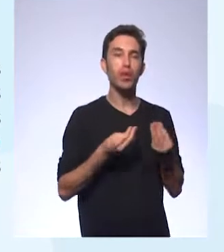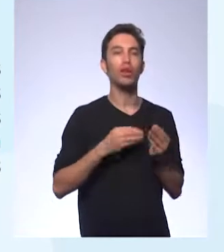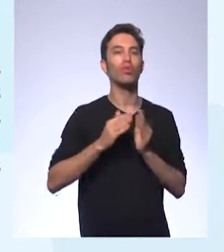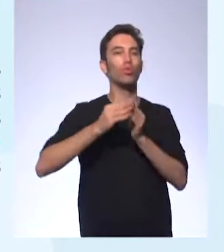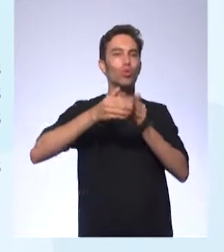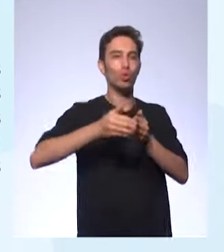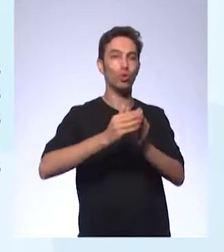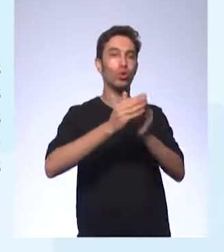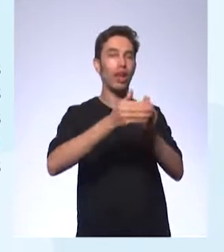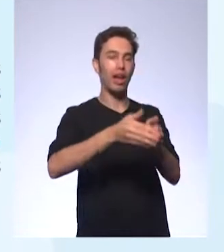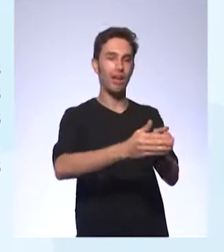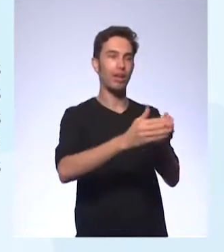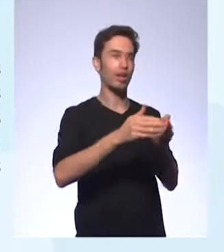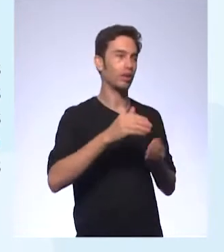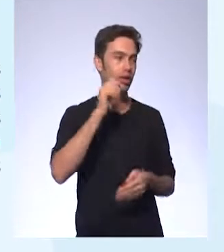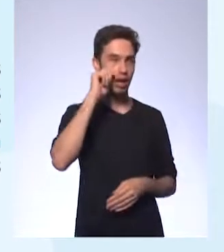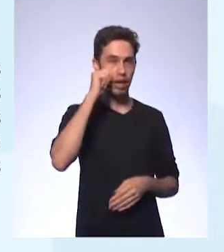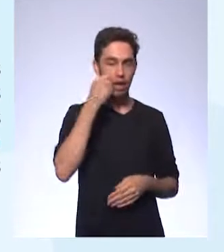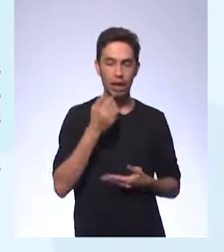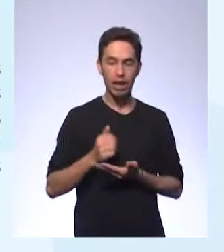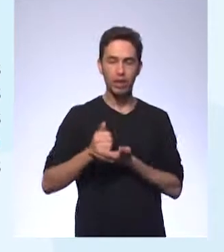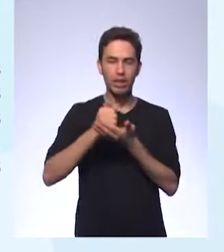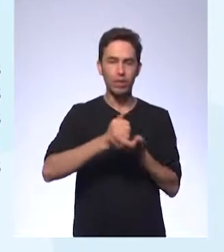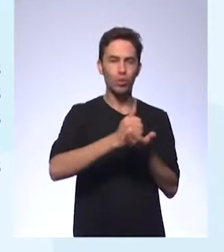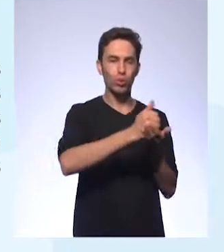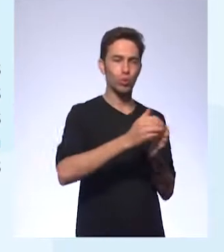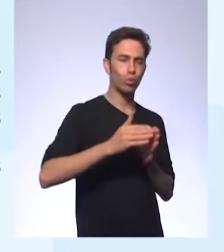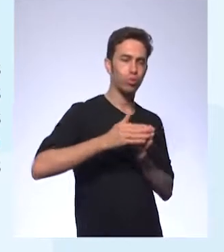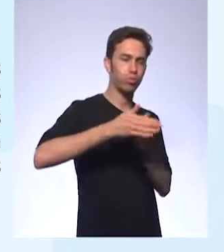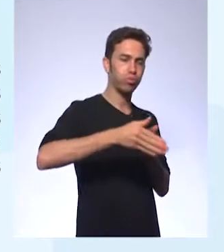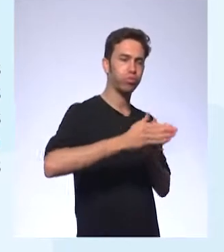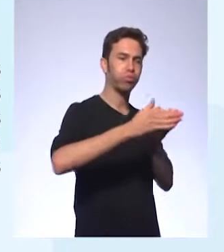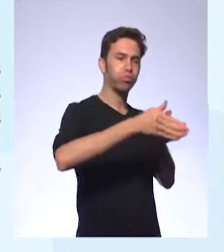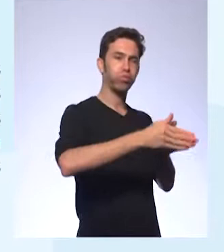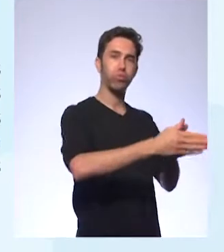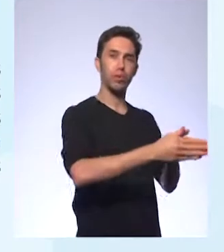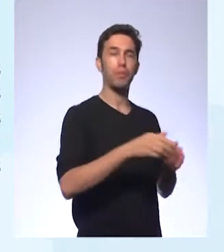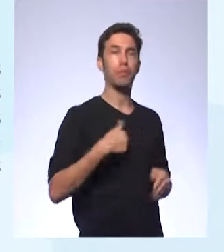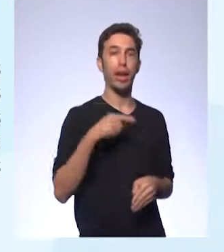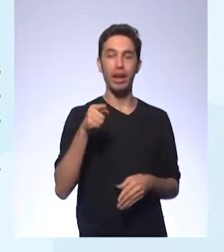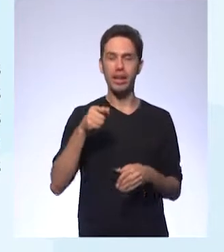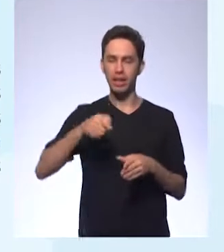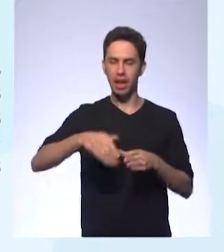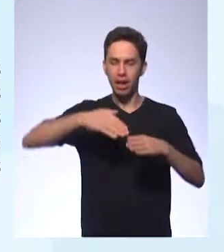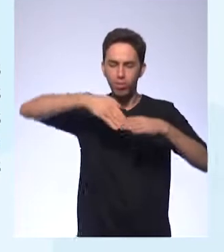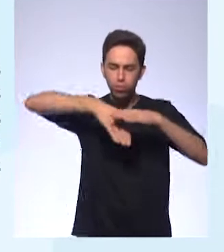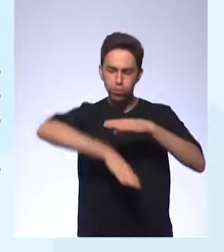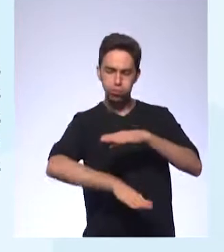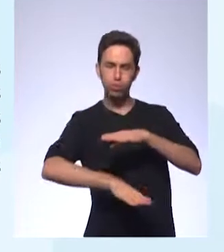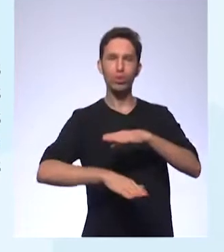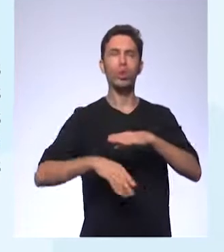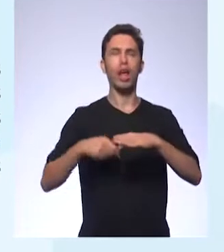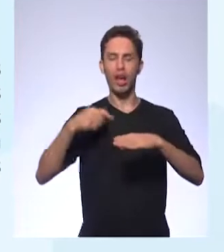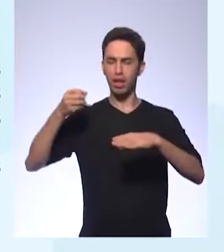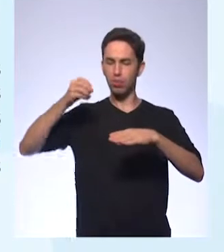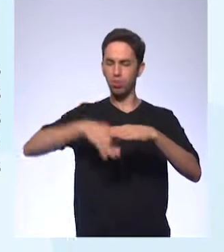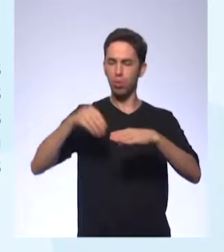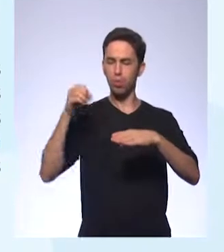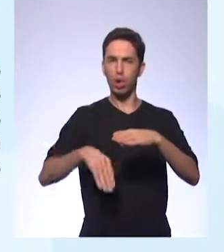navios negreiros. Nos navios negreiros, eles eram confinados em seus porões, nus